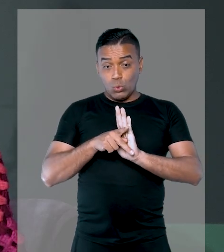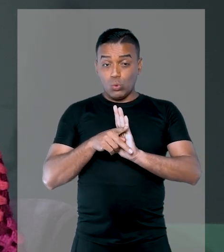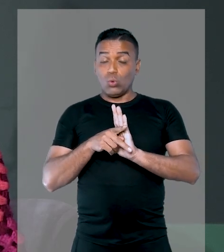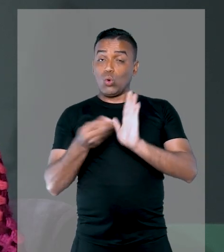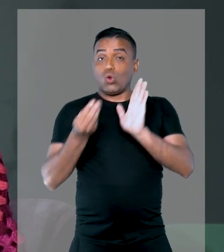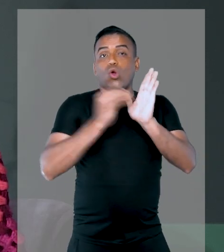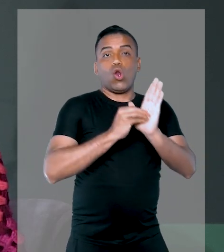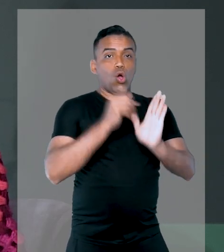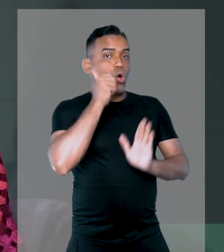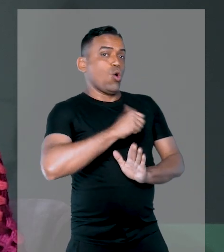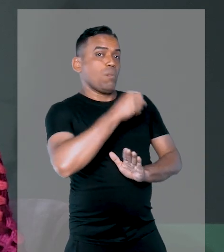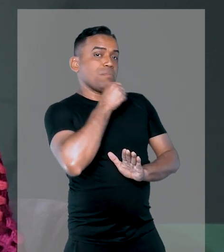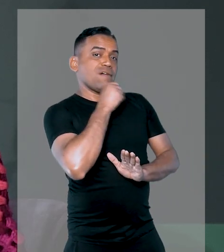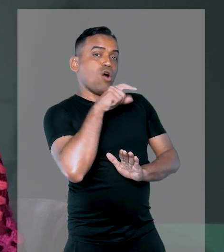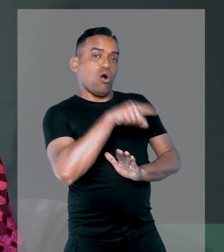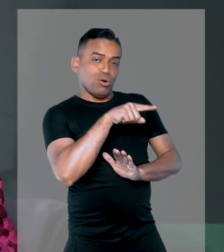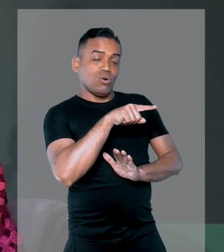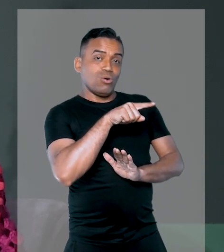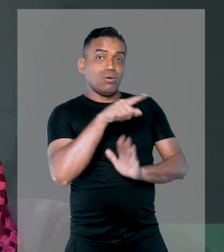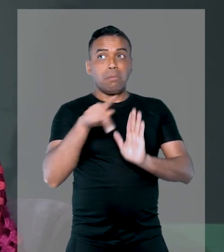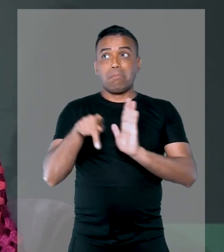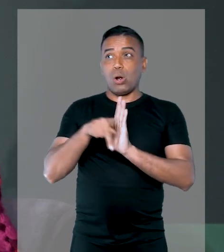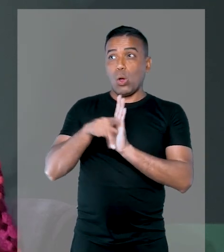do que nessa parte que eu